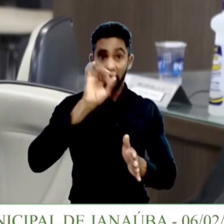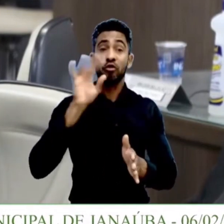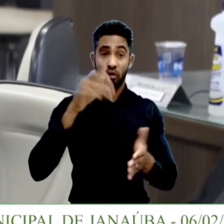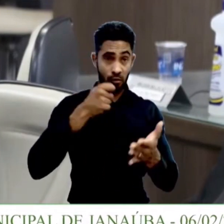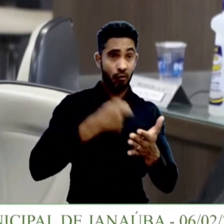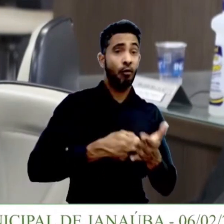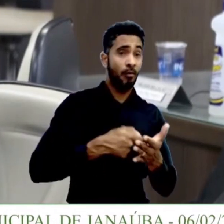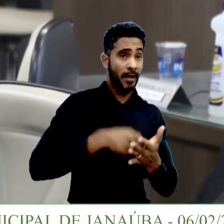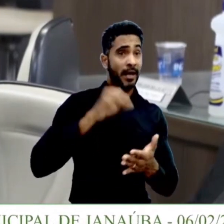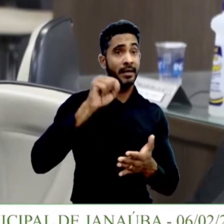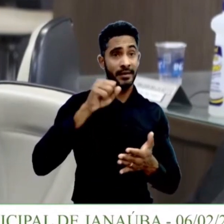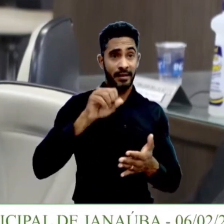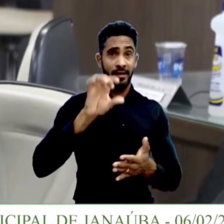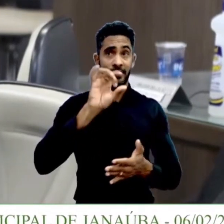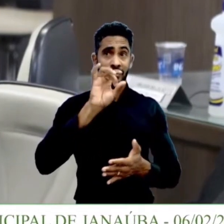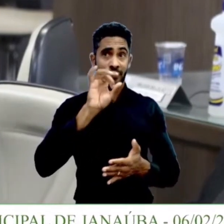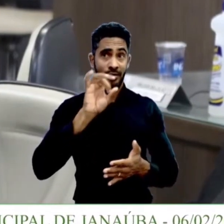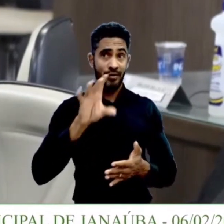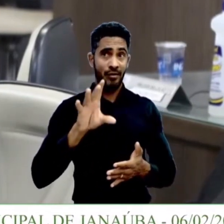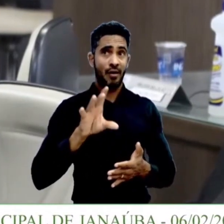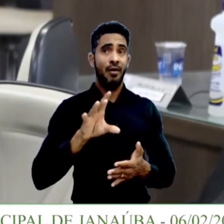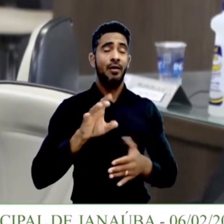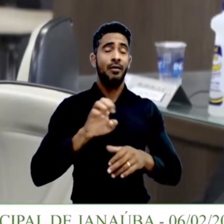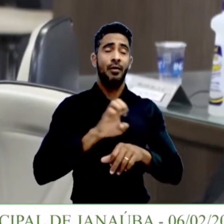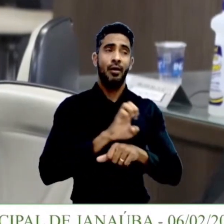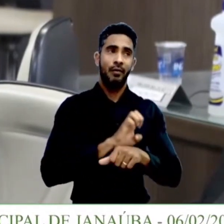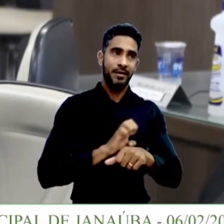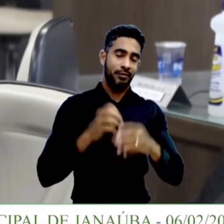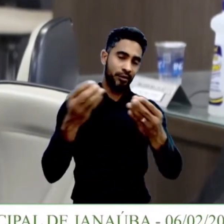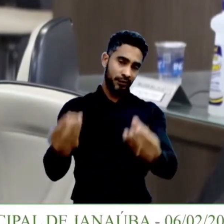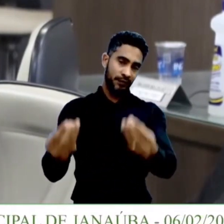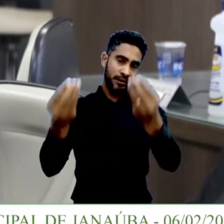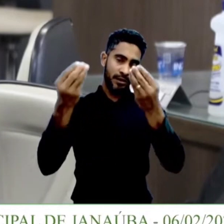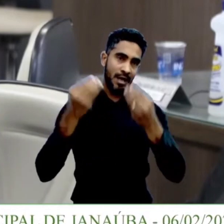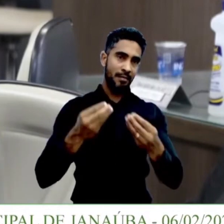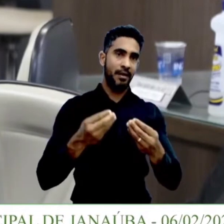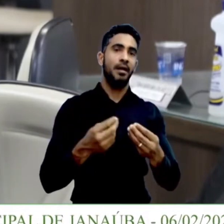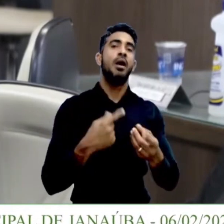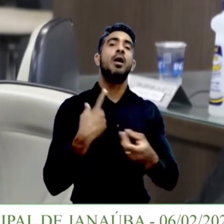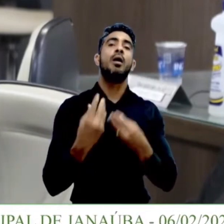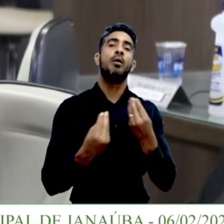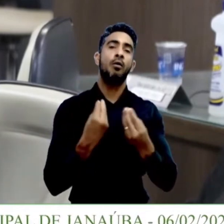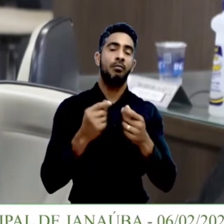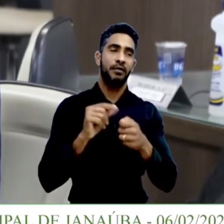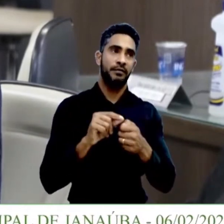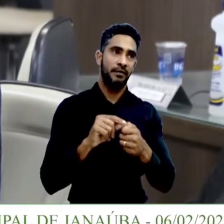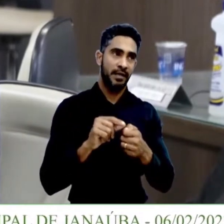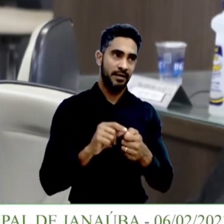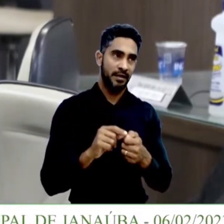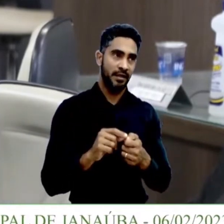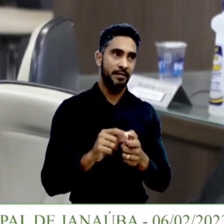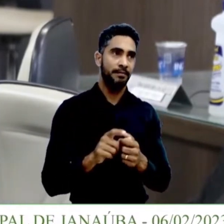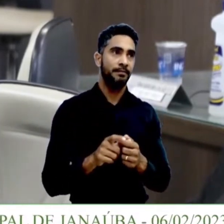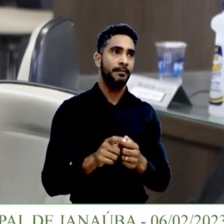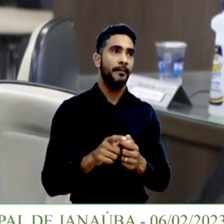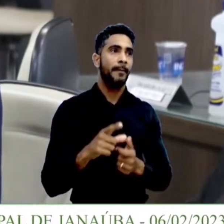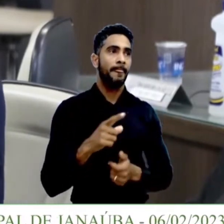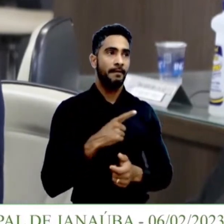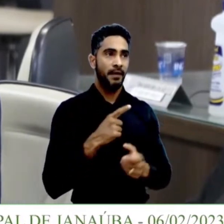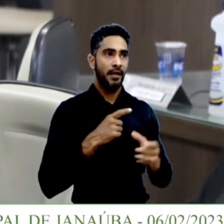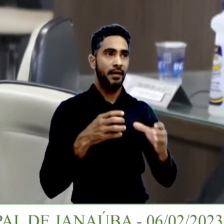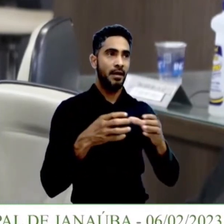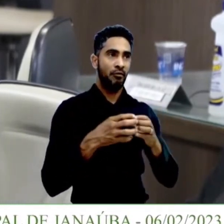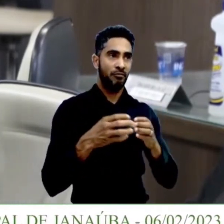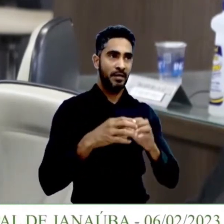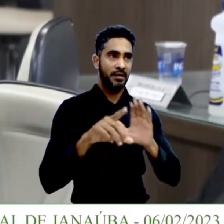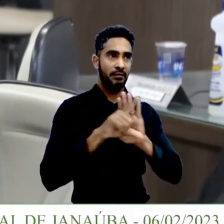sim. Mas só é encaminhar o executivo que encaminha. O que nós podemos fazer? Quando falou assim, tem a Comissão